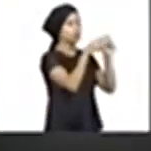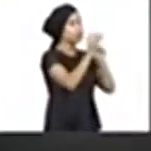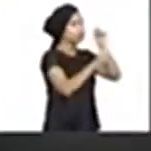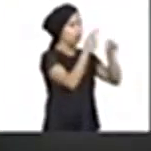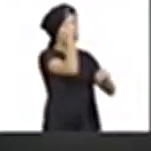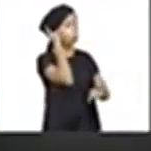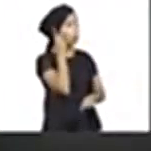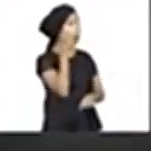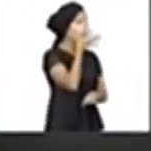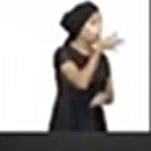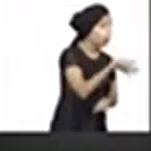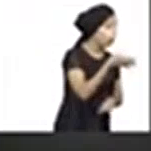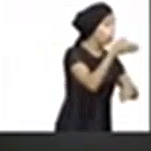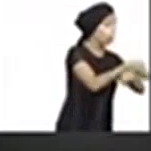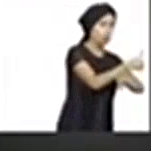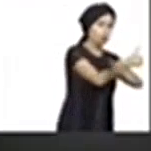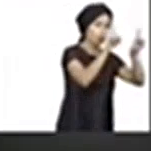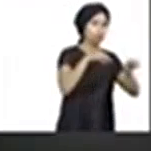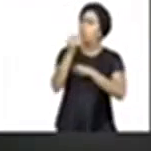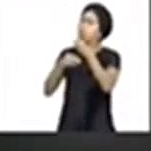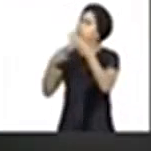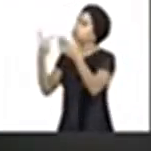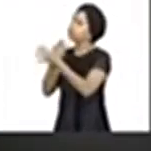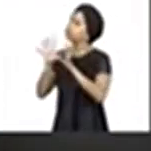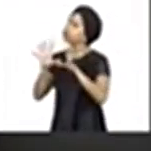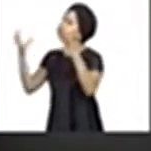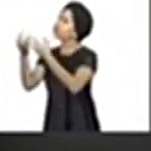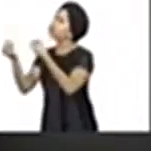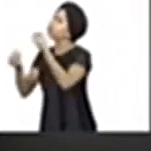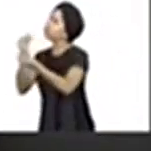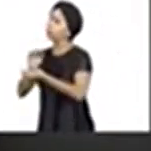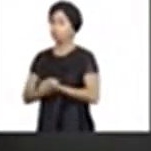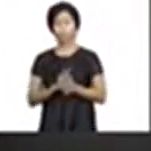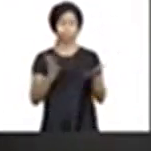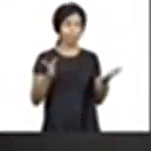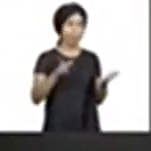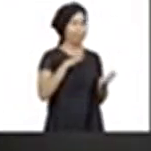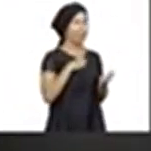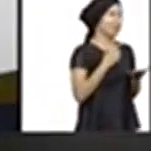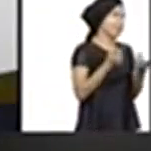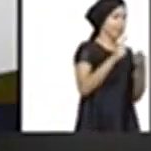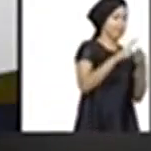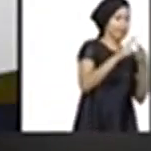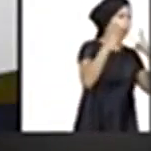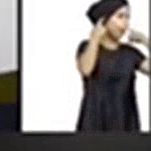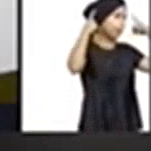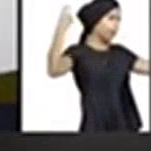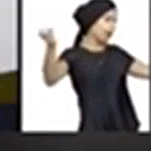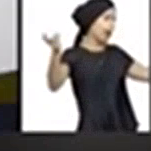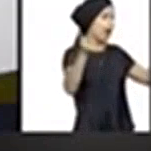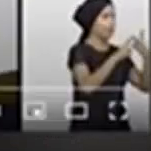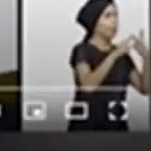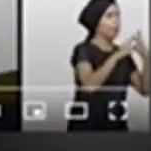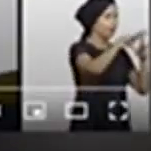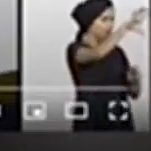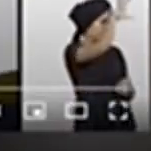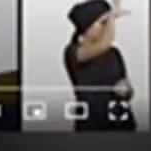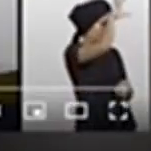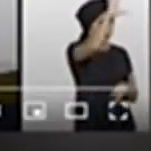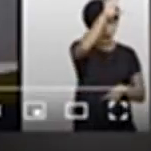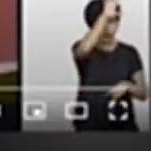E como é feito esse isolamento? Esse isolamento ele é feito com sinais sonoros, com sinais luminosos e também